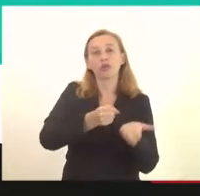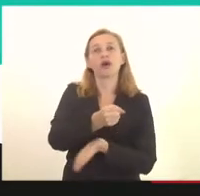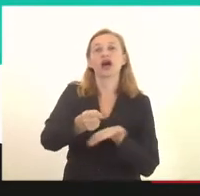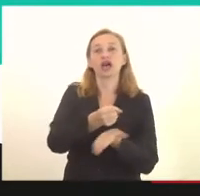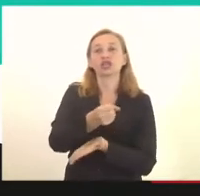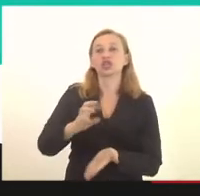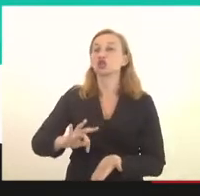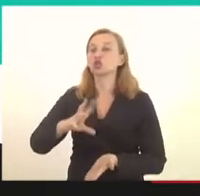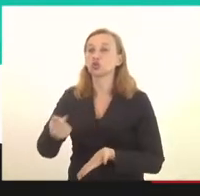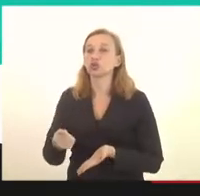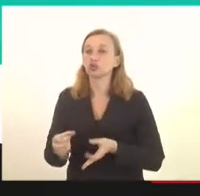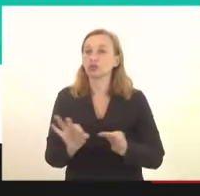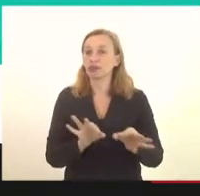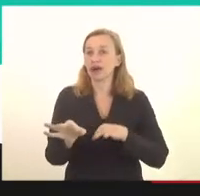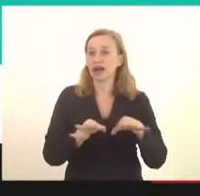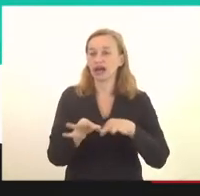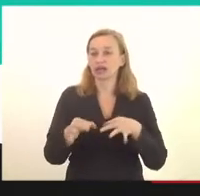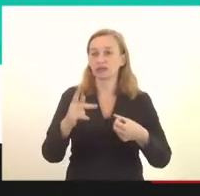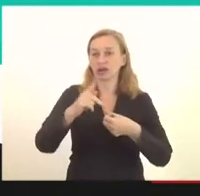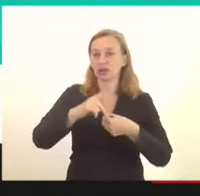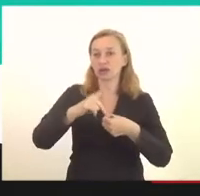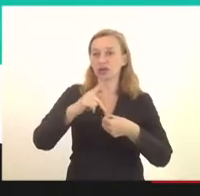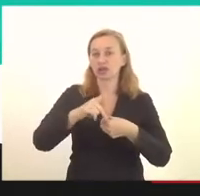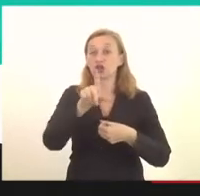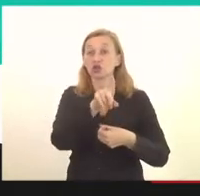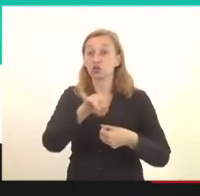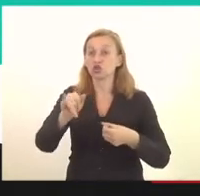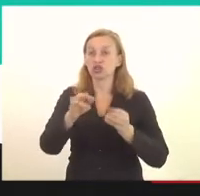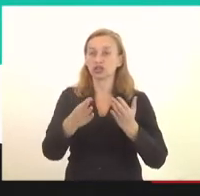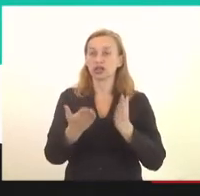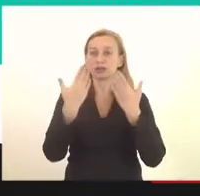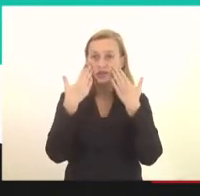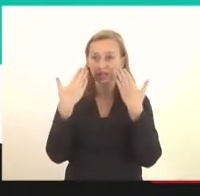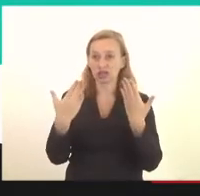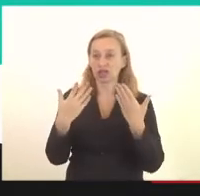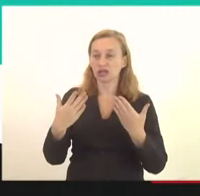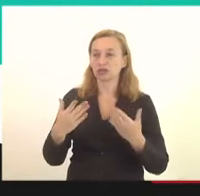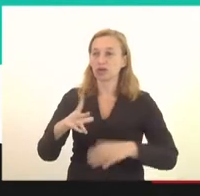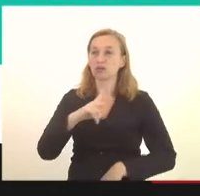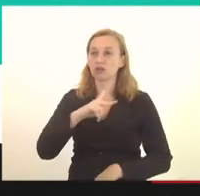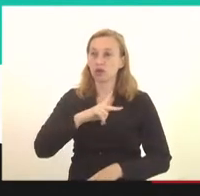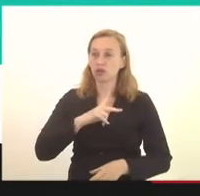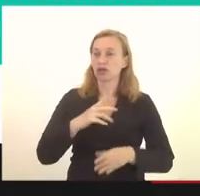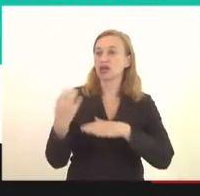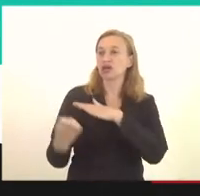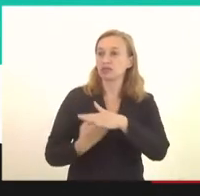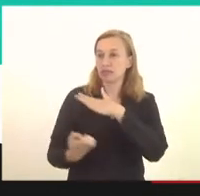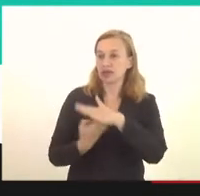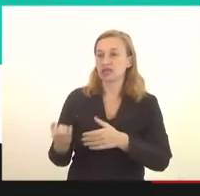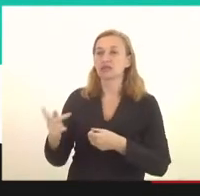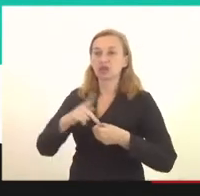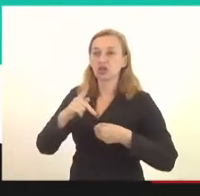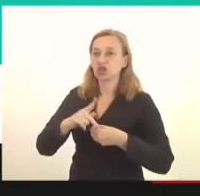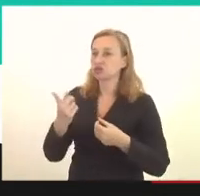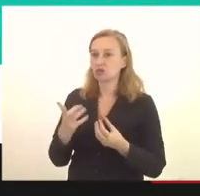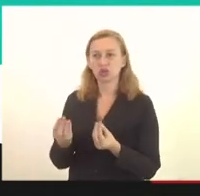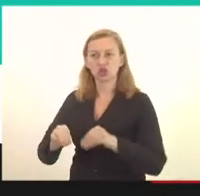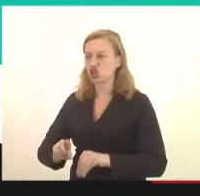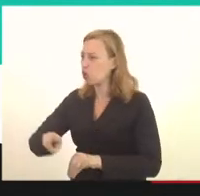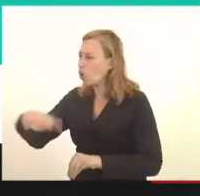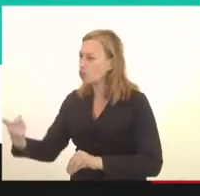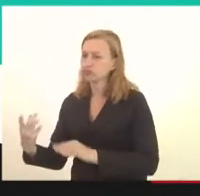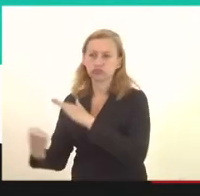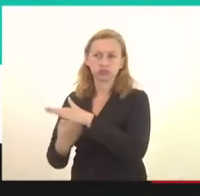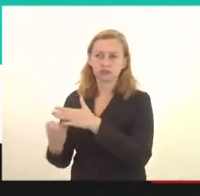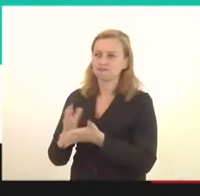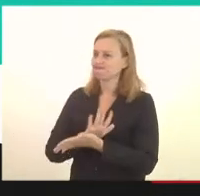feitas pelo operador e com a DAP, que é apresentada pelo próprio operador. Então, não difere de nenhuma outra companhia que já esteve aqui,